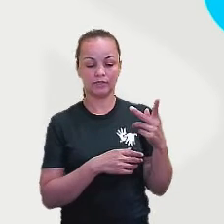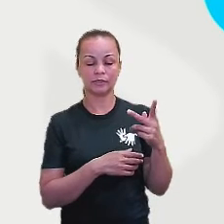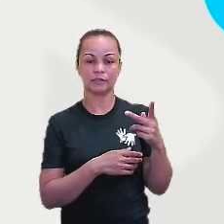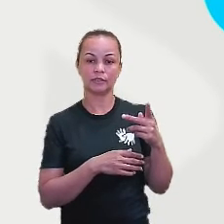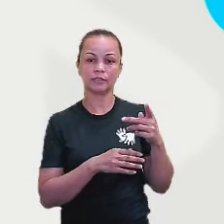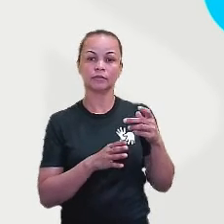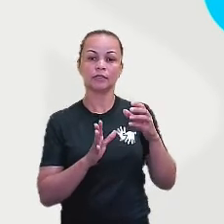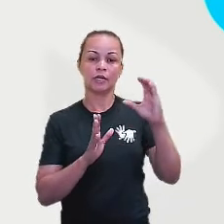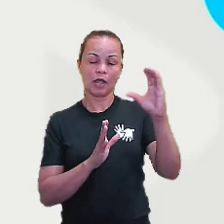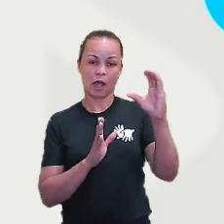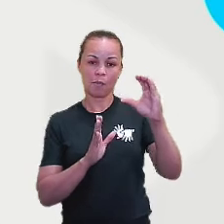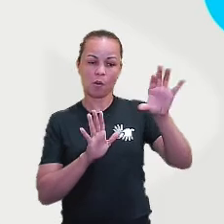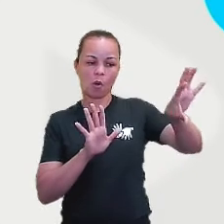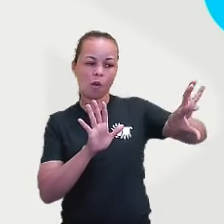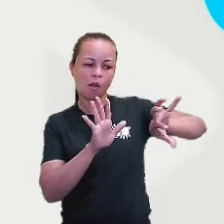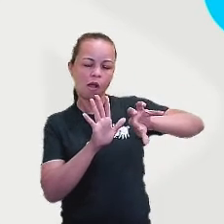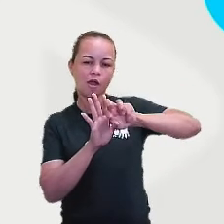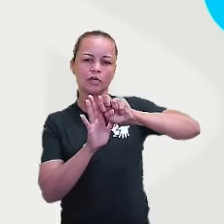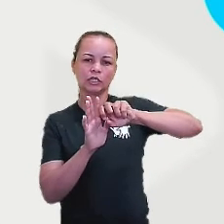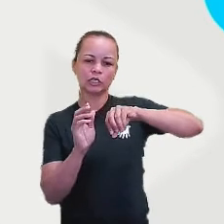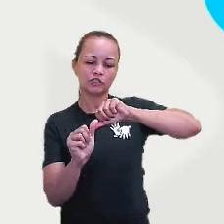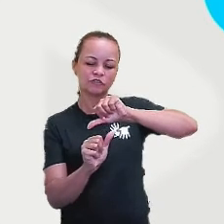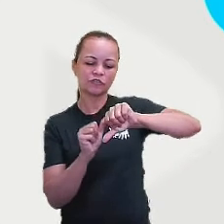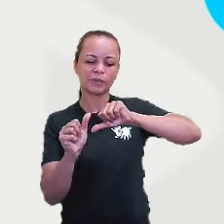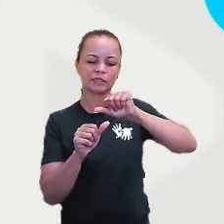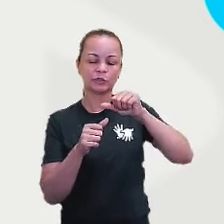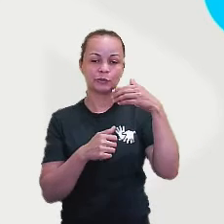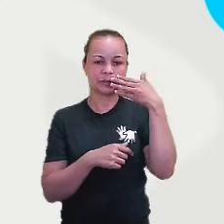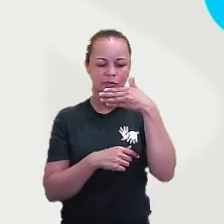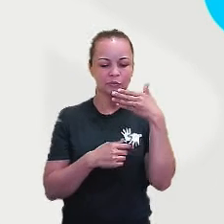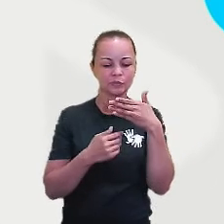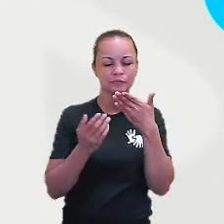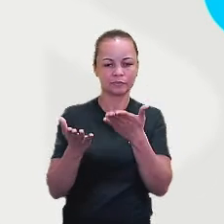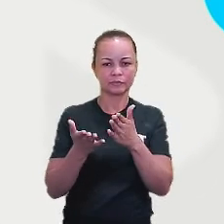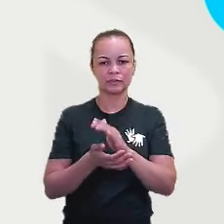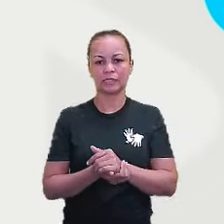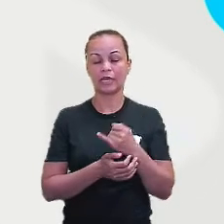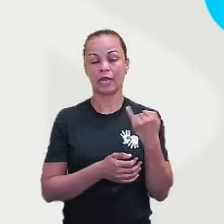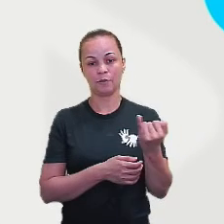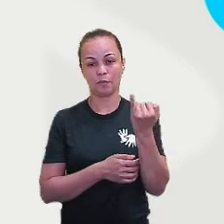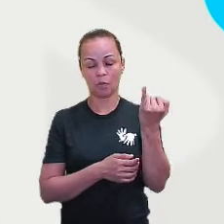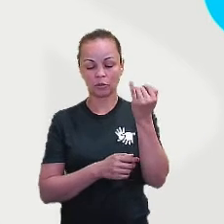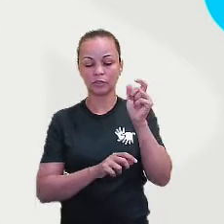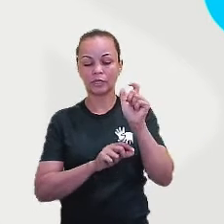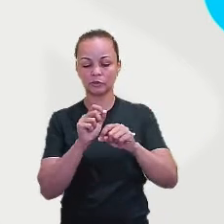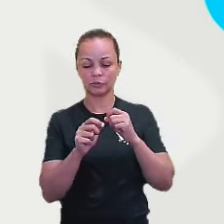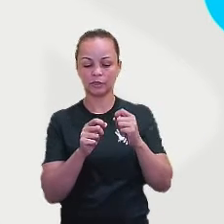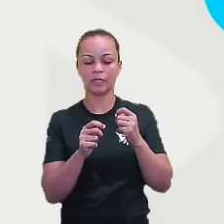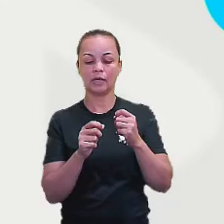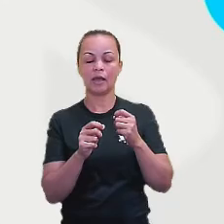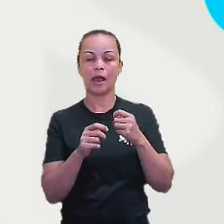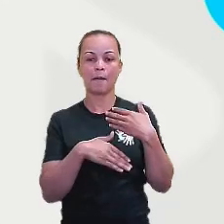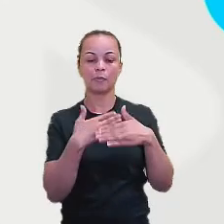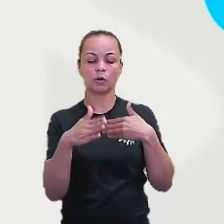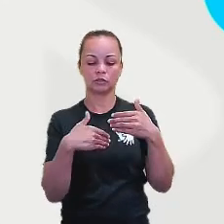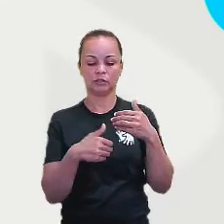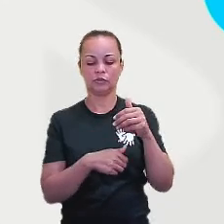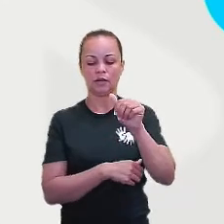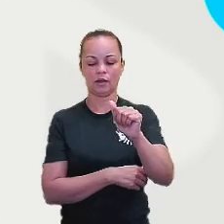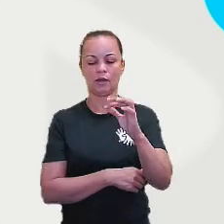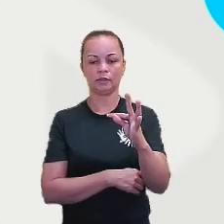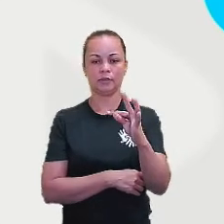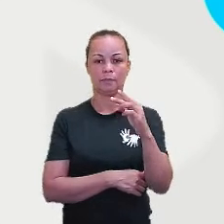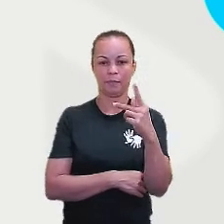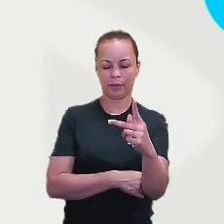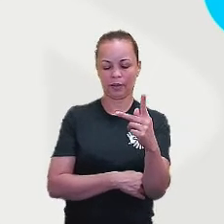tá? E aí, claro, tem uma função muito singular, muito importante, que é o quê? Produção de ATP, adenosina